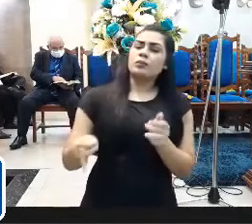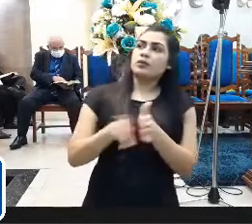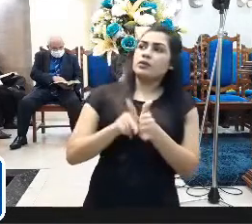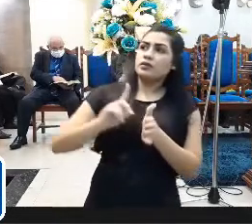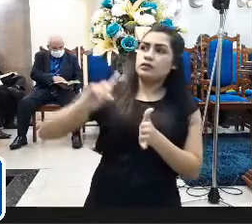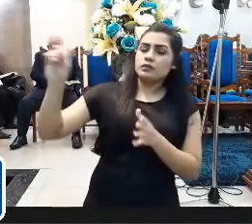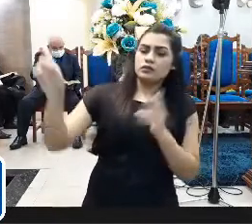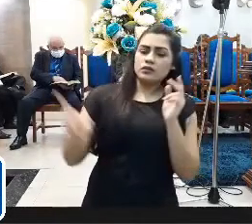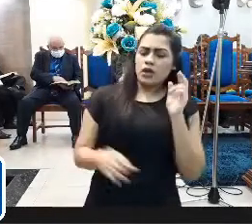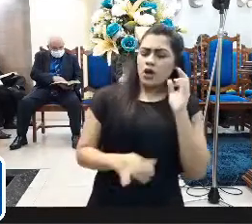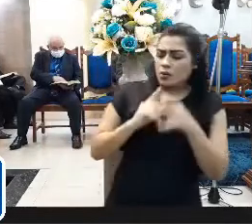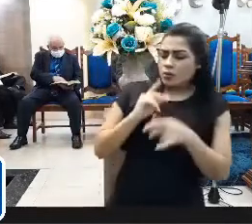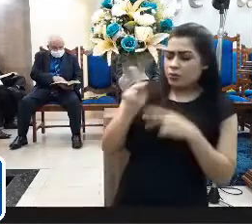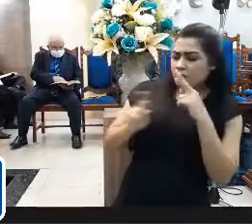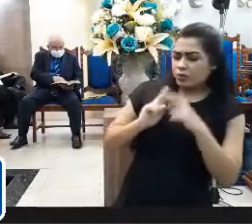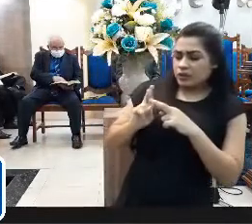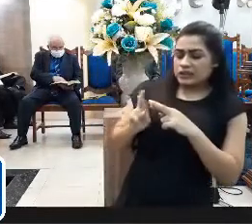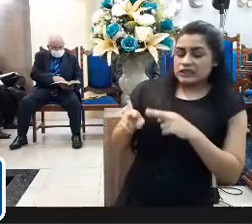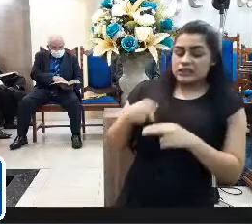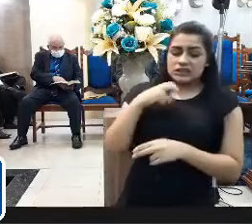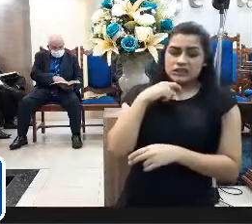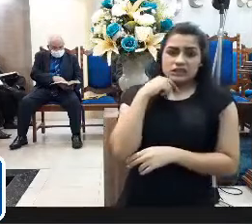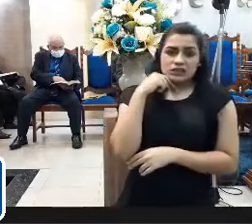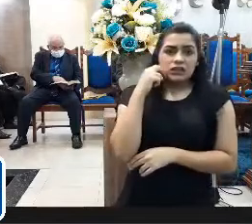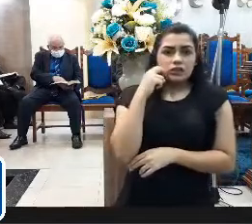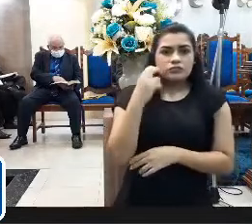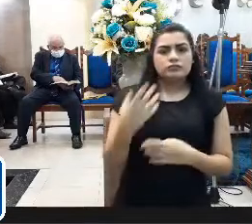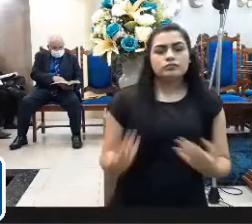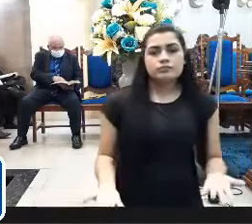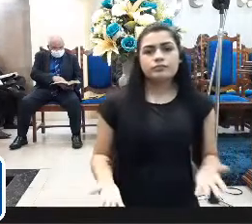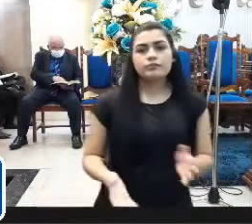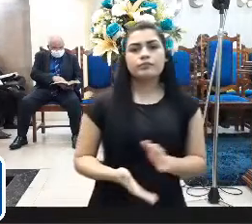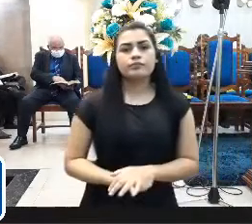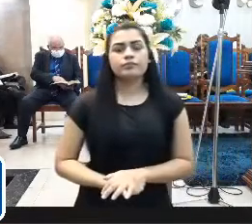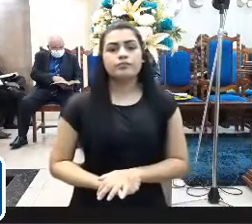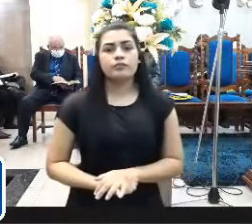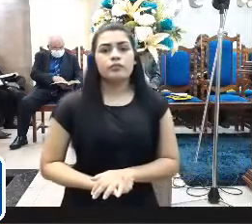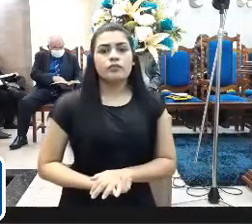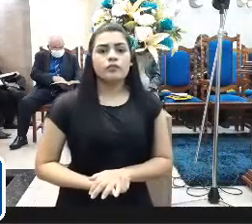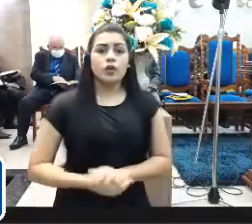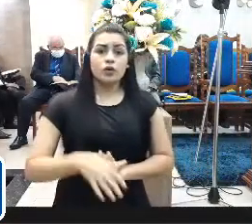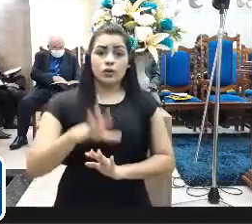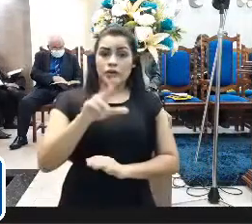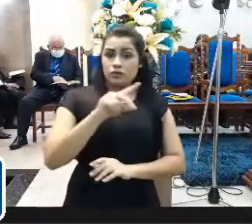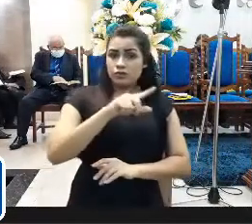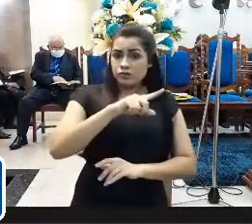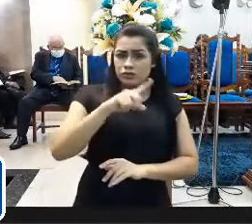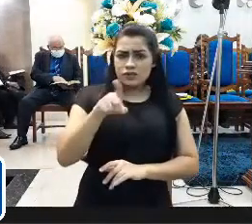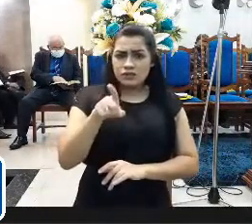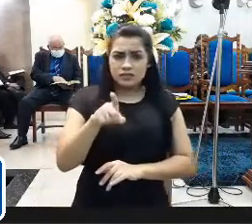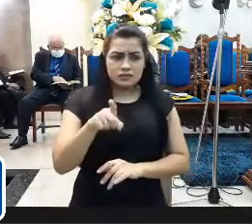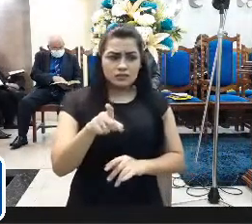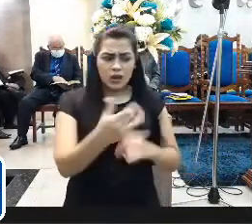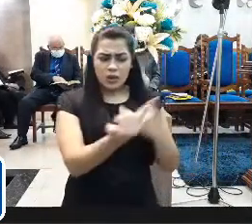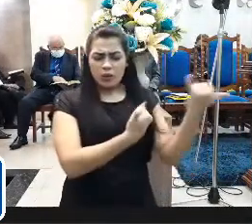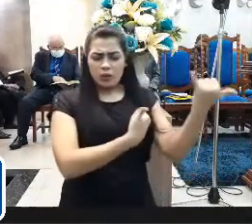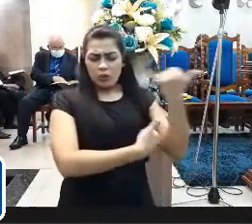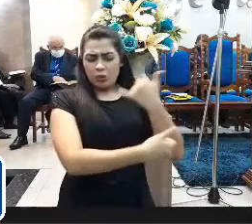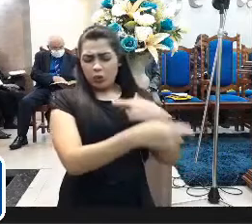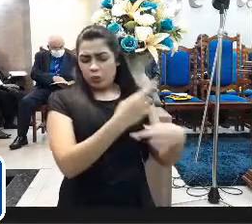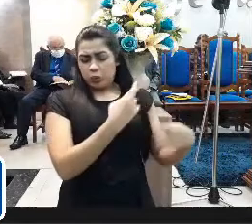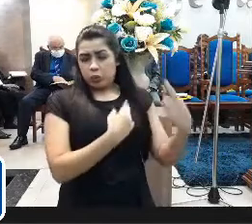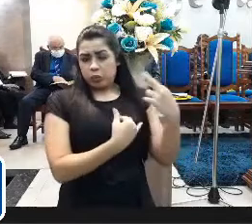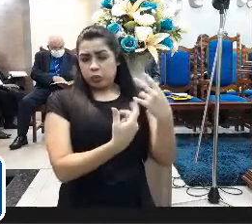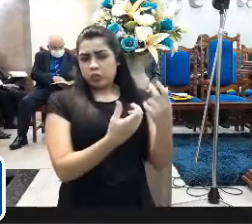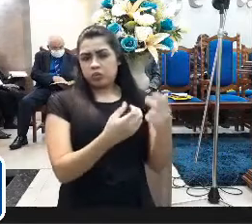suas calúnias. Mas olha que o apóstolo está sendo bem taxativo. Você não vai estar livre de calúnias, você não vai estar livre de